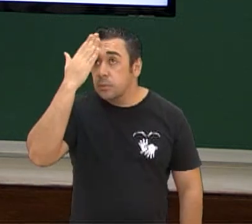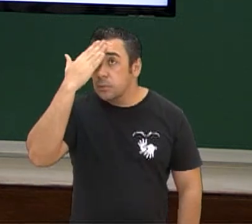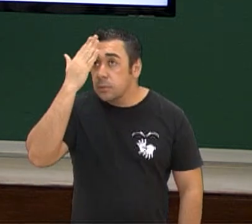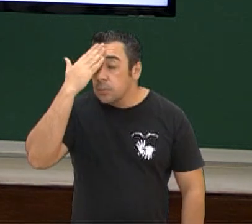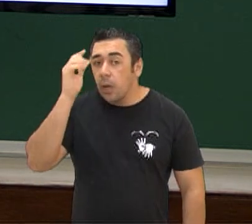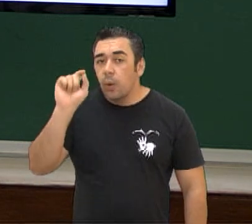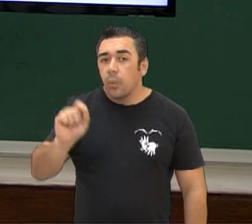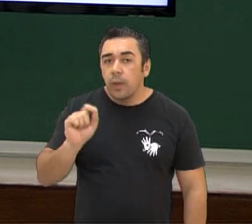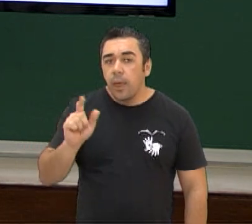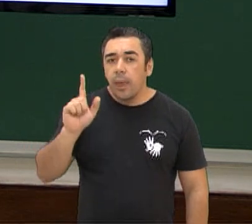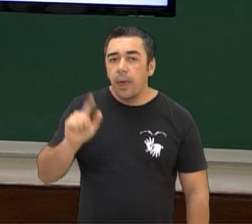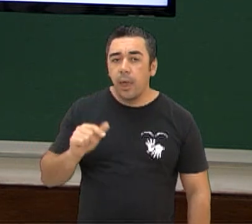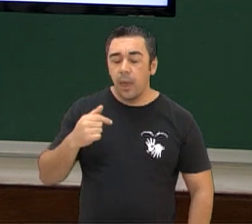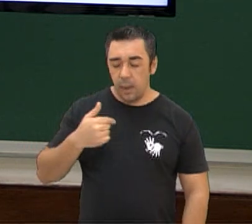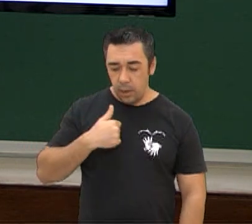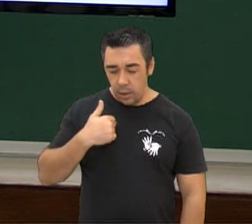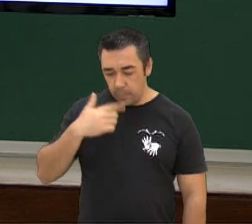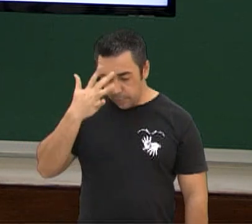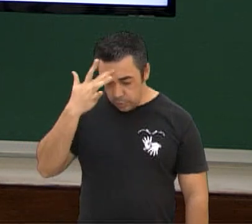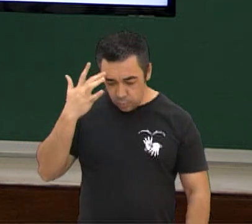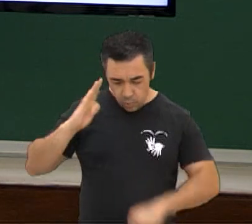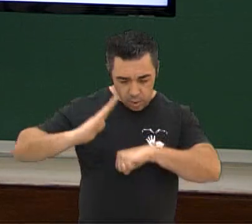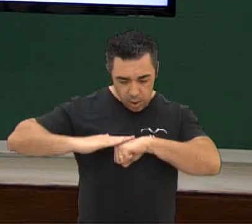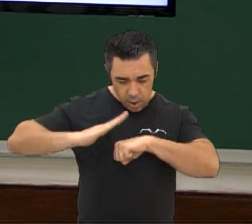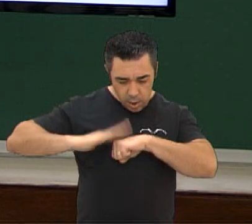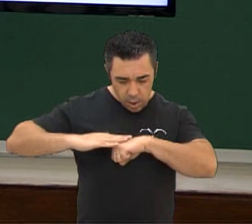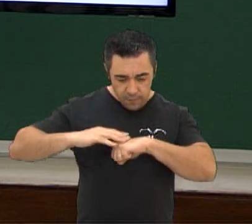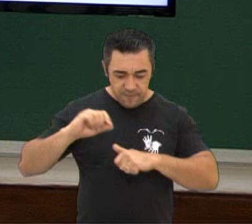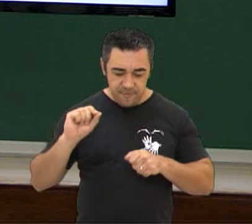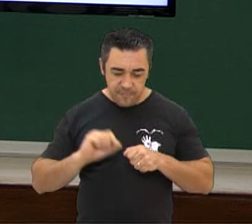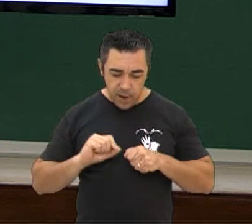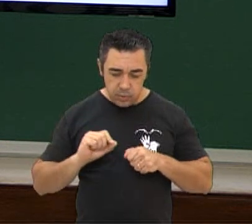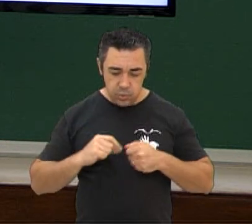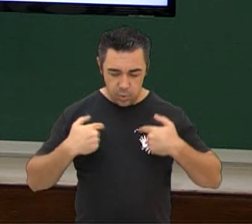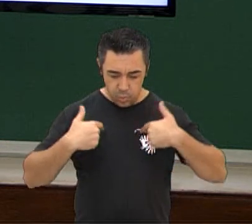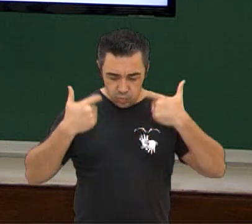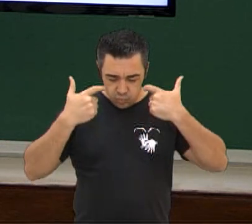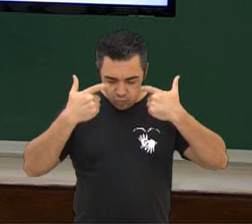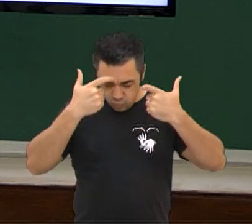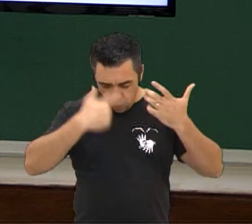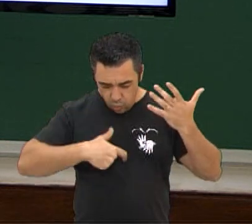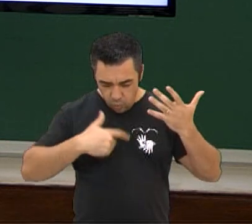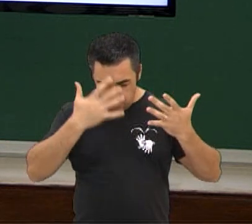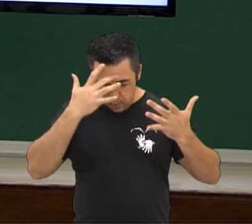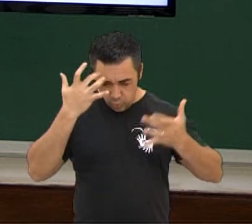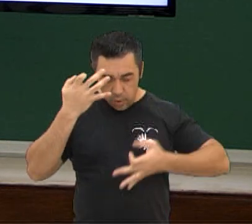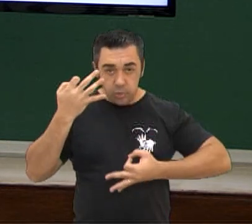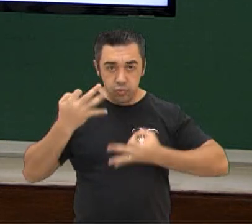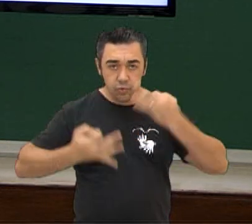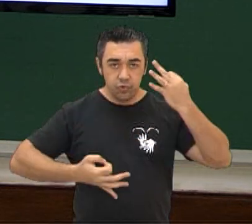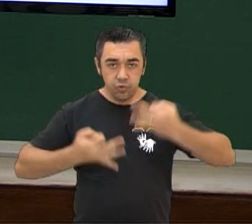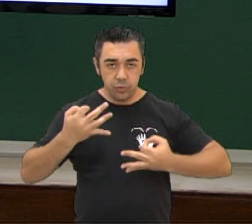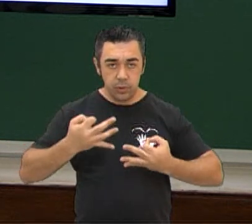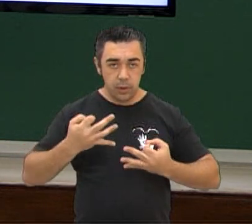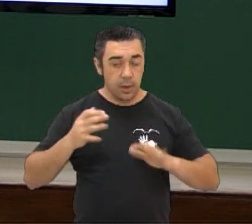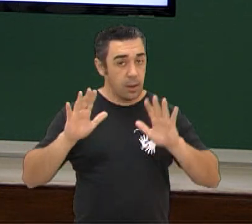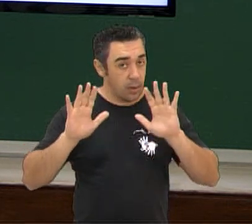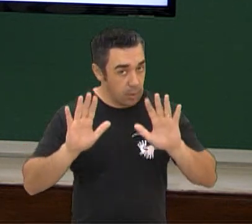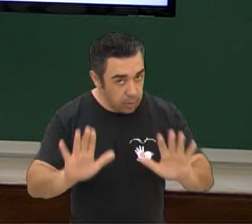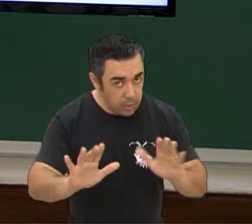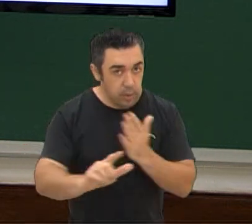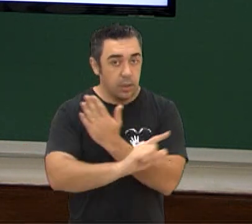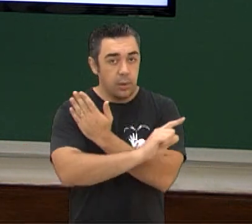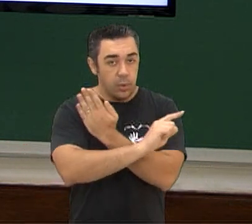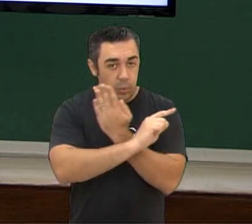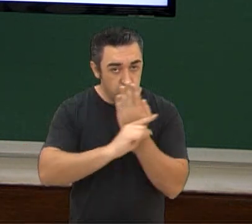atos concretos de justiça. Reforçando, isso é o conceito em Guilherme de Ockham,